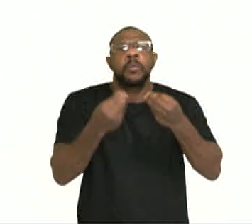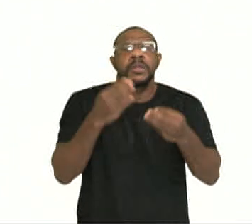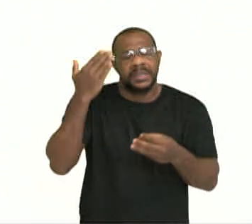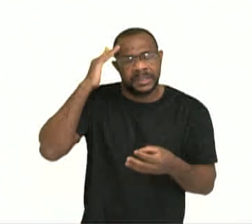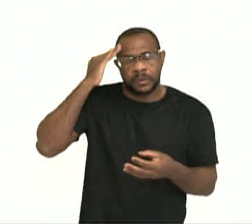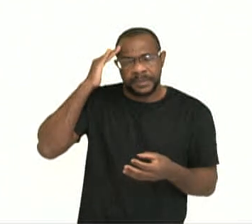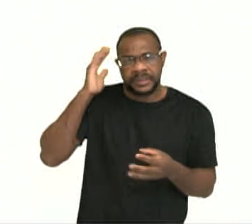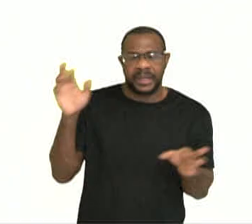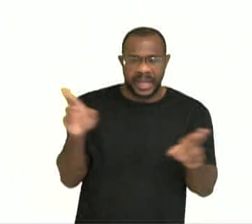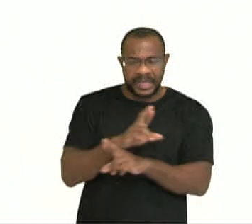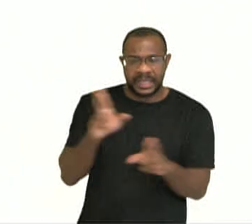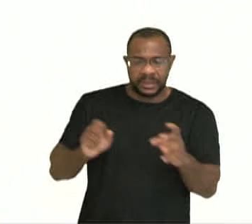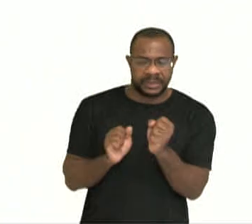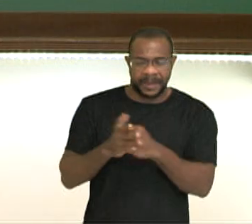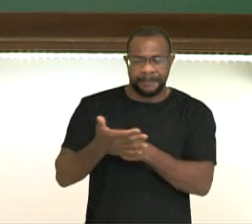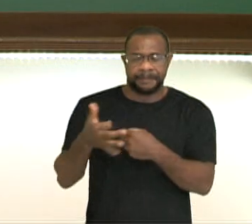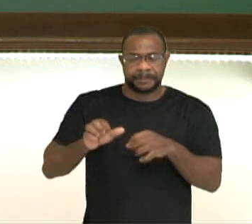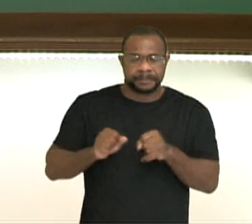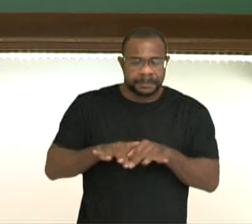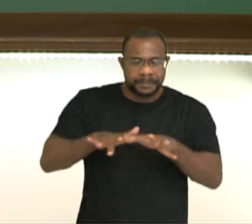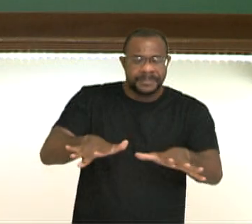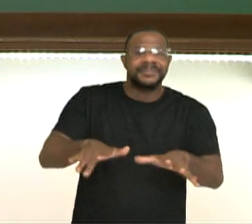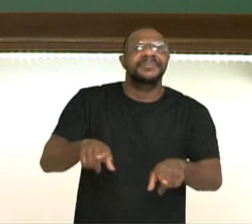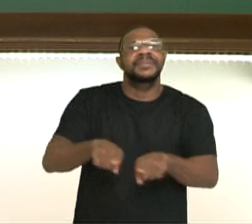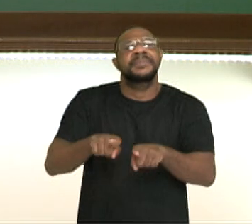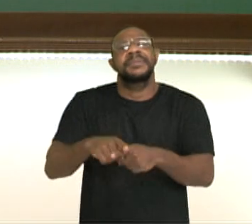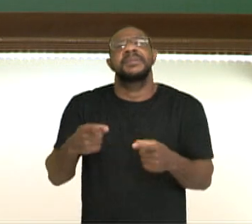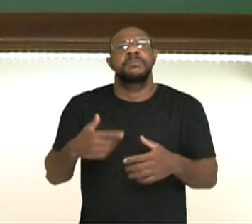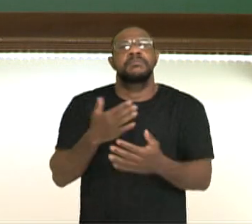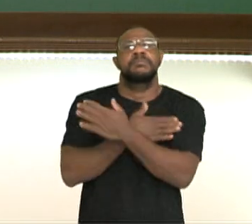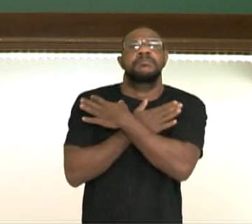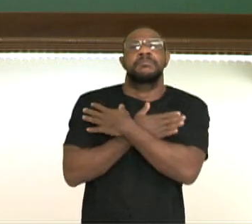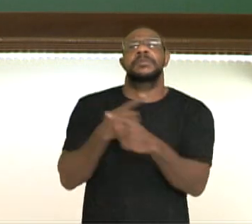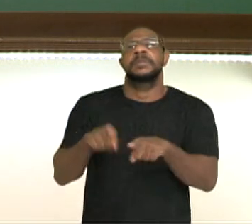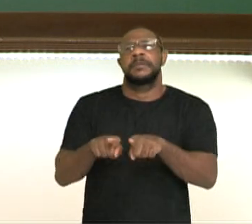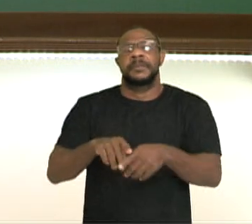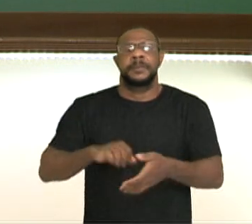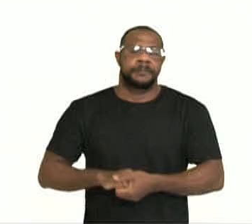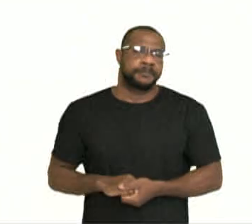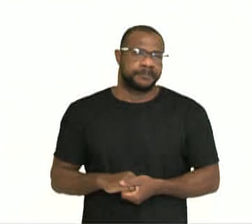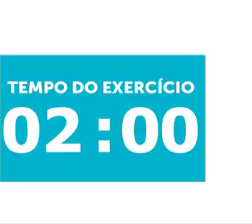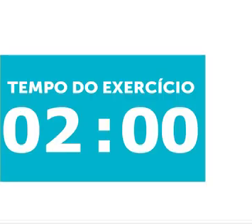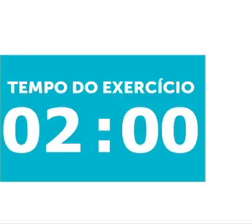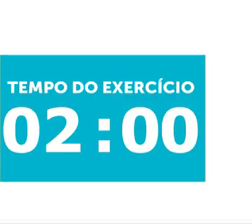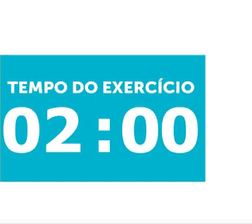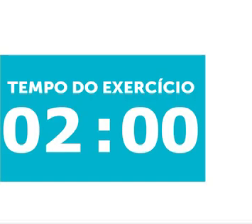essa relação da pandemia e da questão do desemprego e nós voltamos em seguida para corrigir.